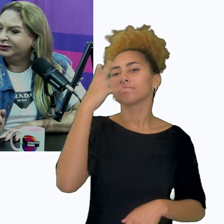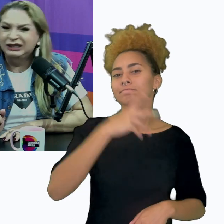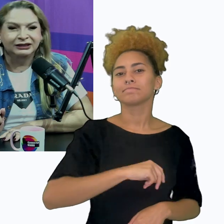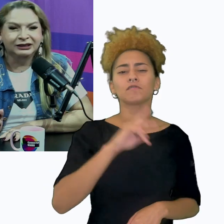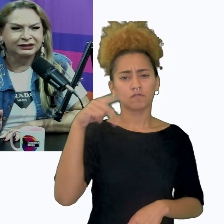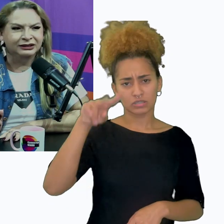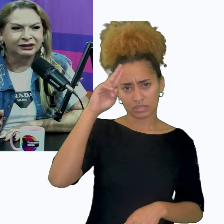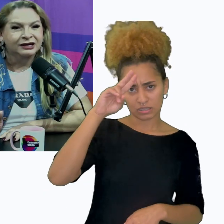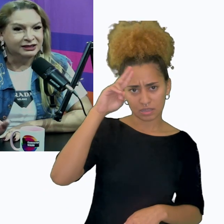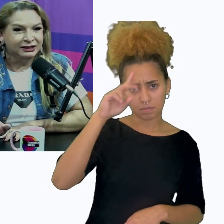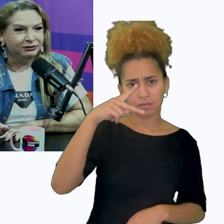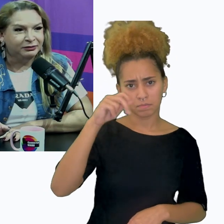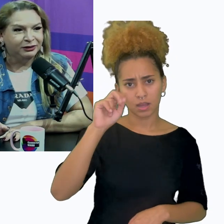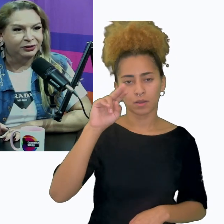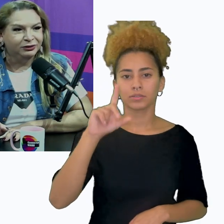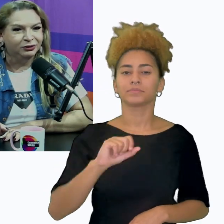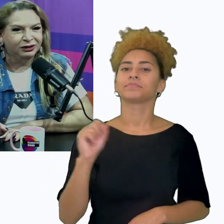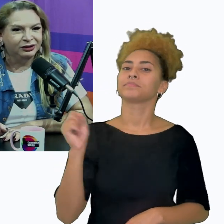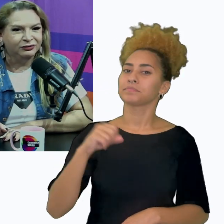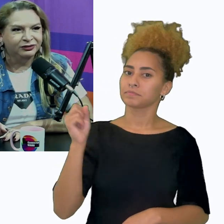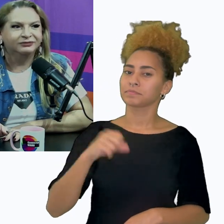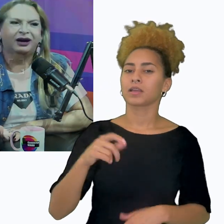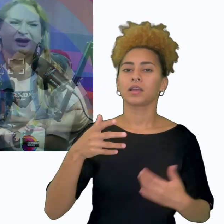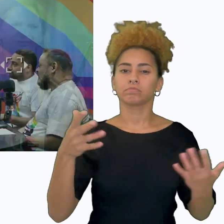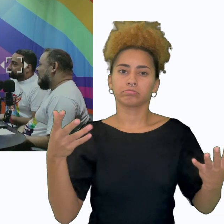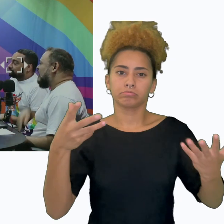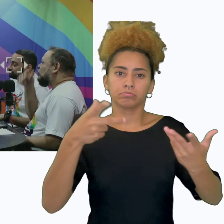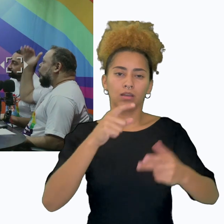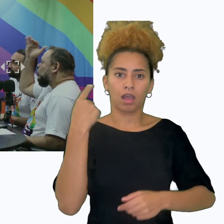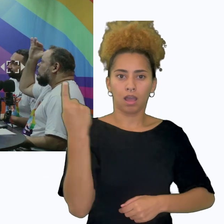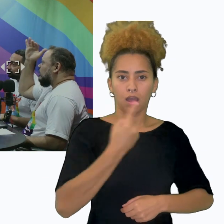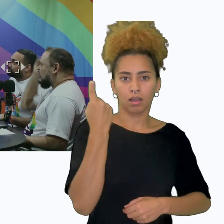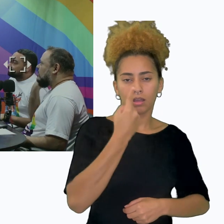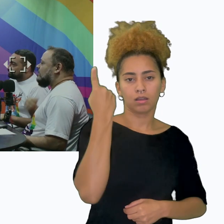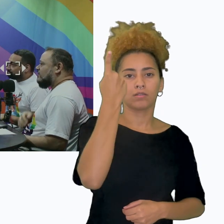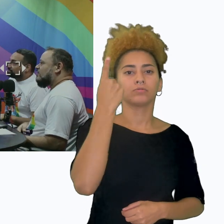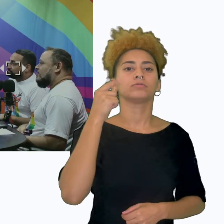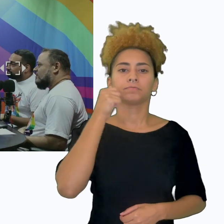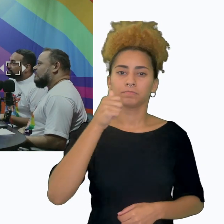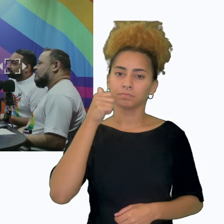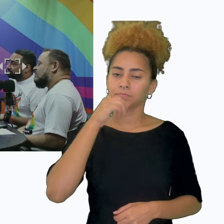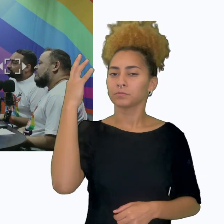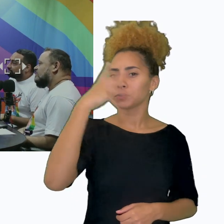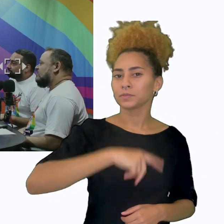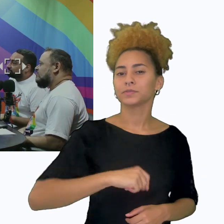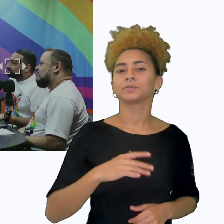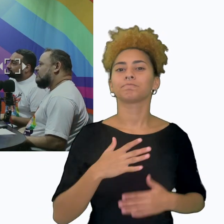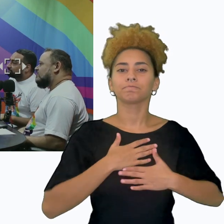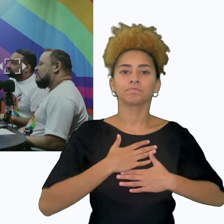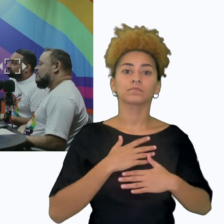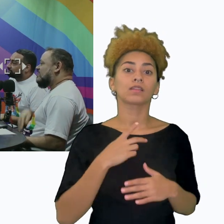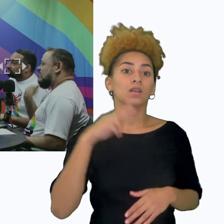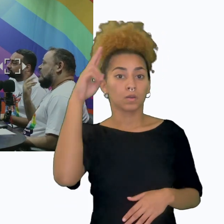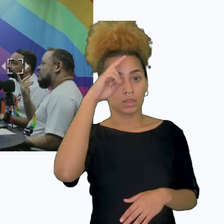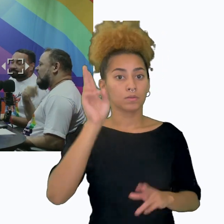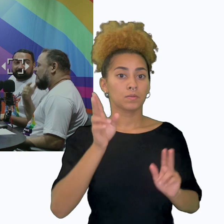concurso. Linda, linda. Porque não. Vocês lembram da Paula Bionda? Eu lembro. Eu lembro. Ela é grandona. Altona imensa. Paula imensa. Bionda era imensa, muito bonita. Eu tive